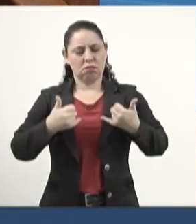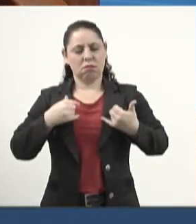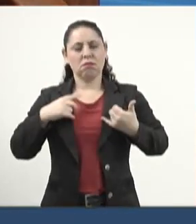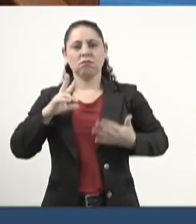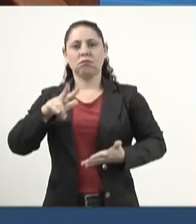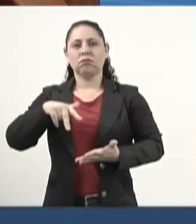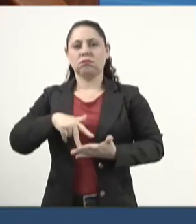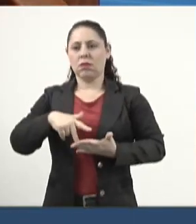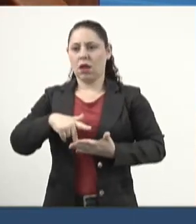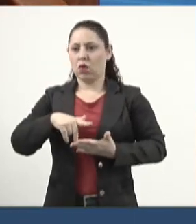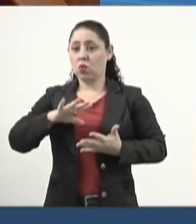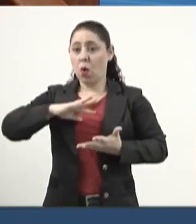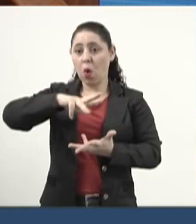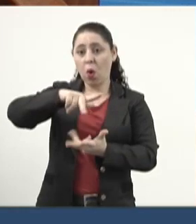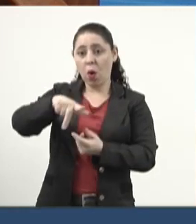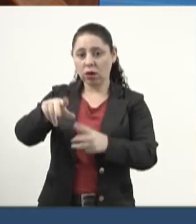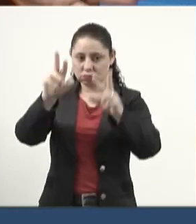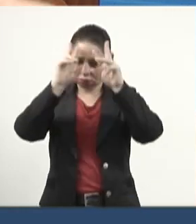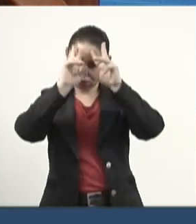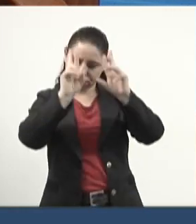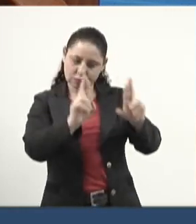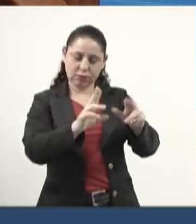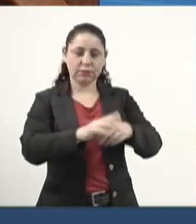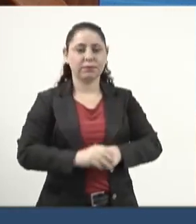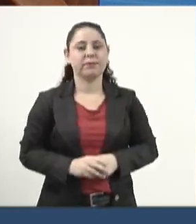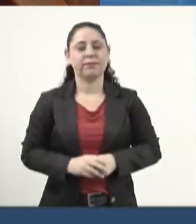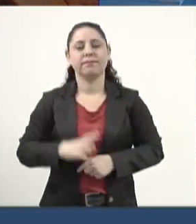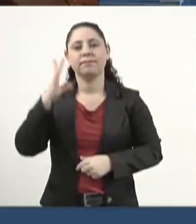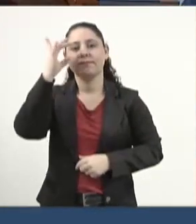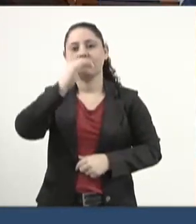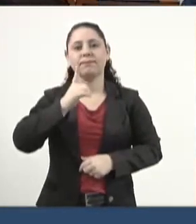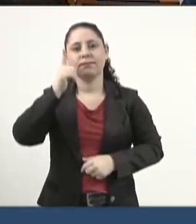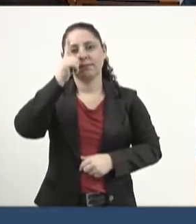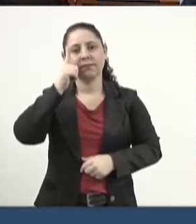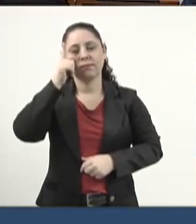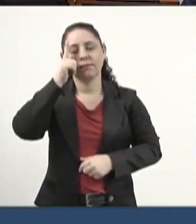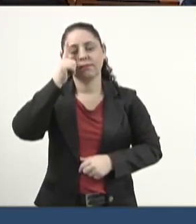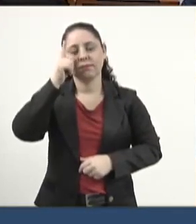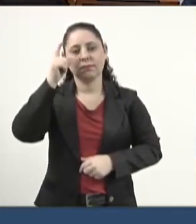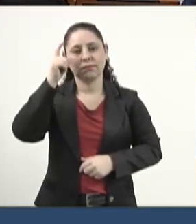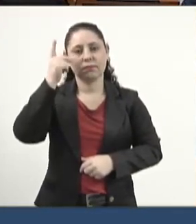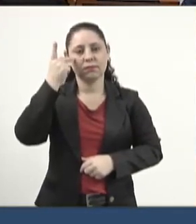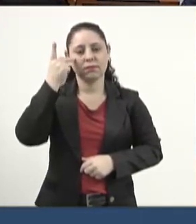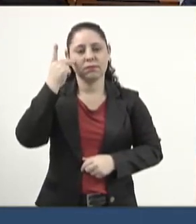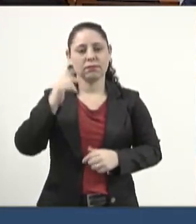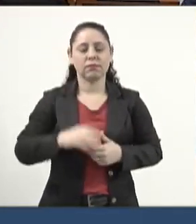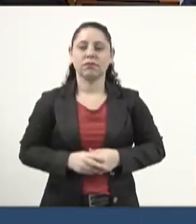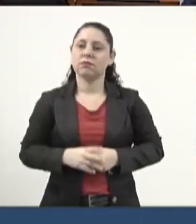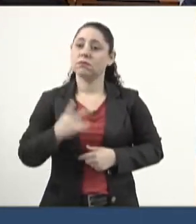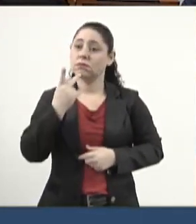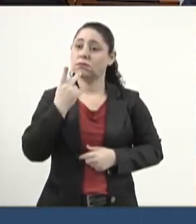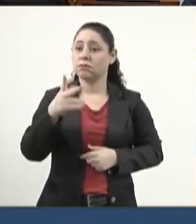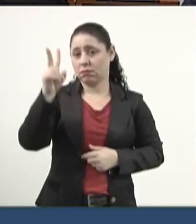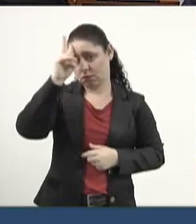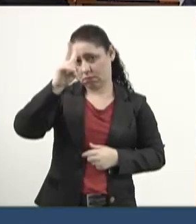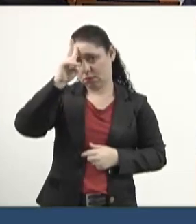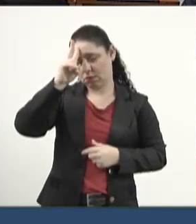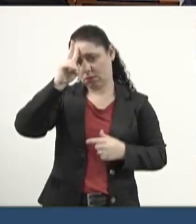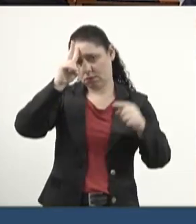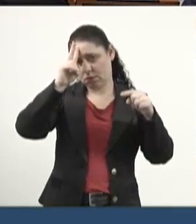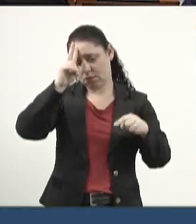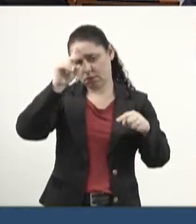que é respeitado no mundo inteiro. Deputada Gleice. Só uma parte, deputado Pedro Kemp. Enquanto o senhor falava, eu me lembrei